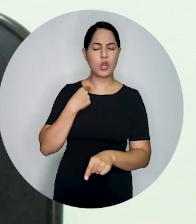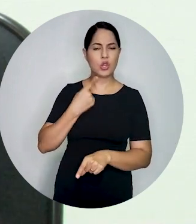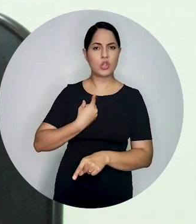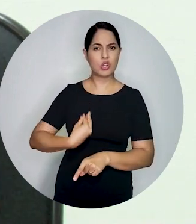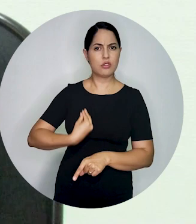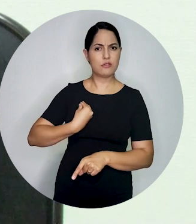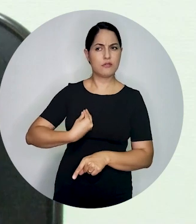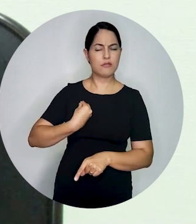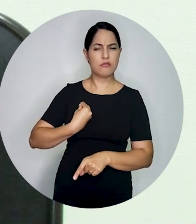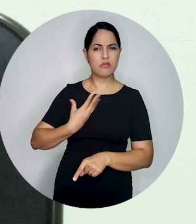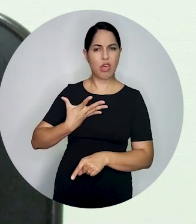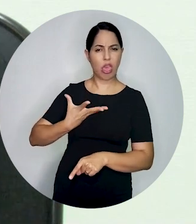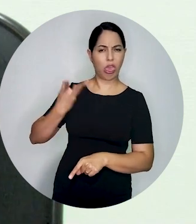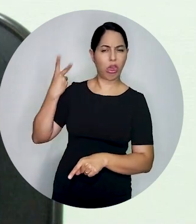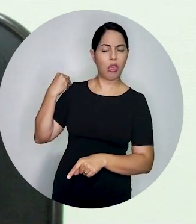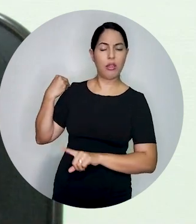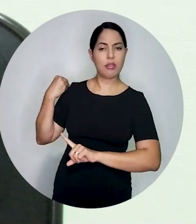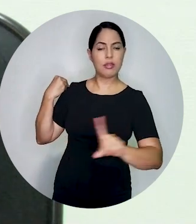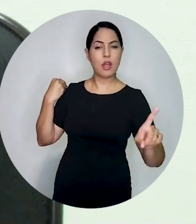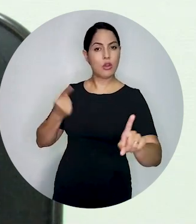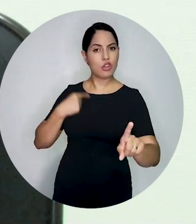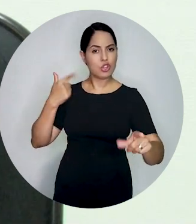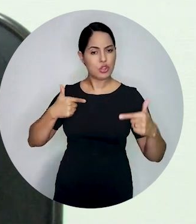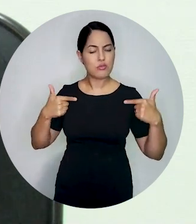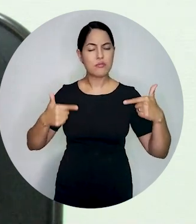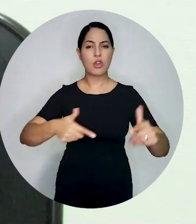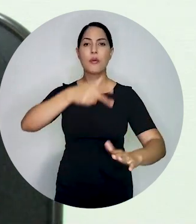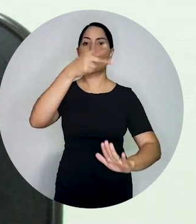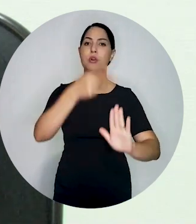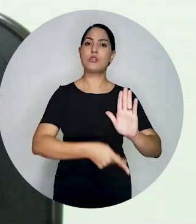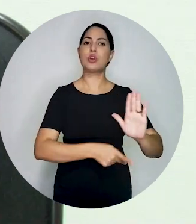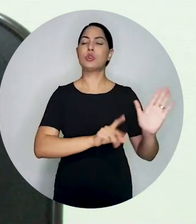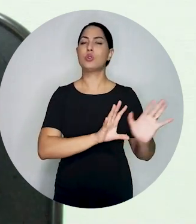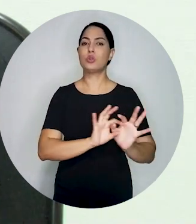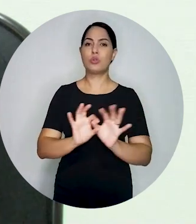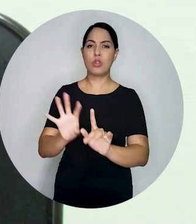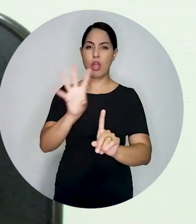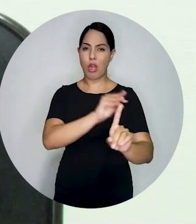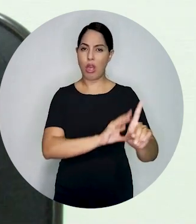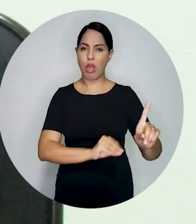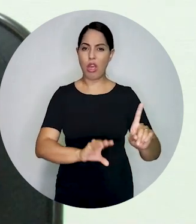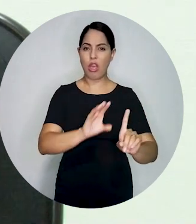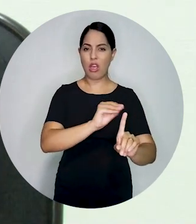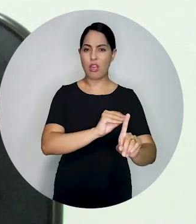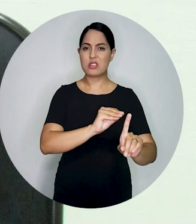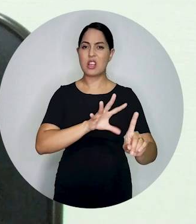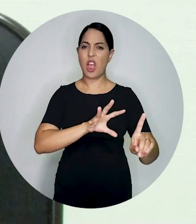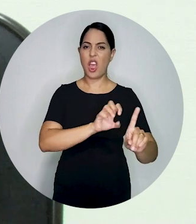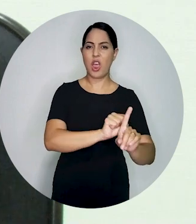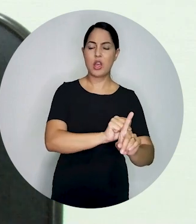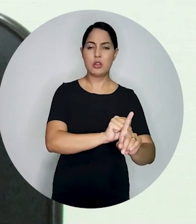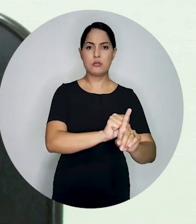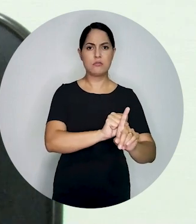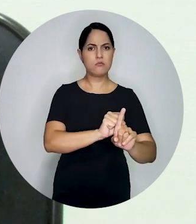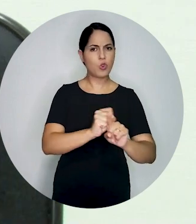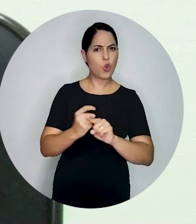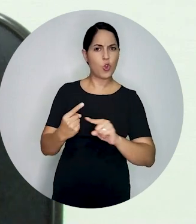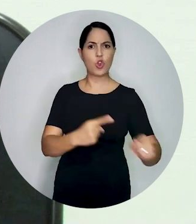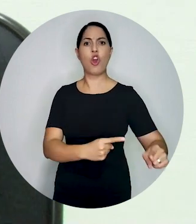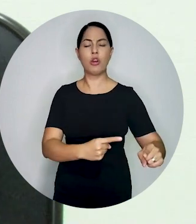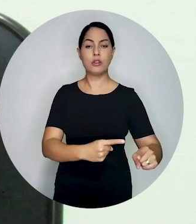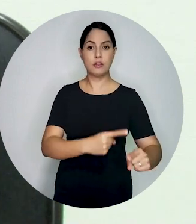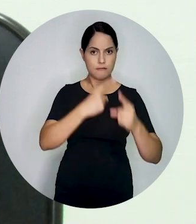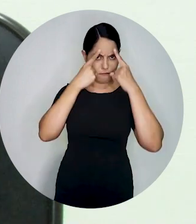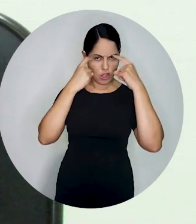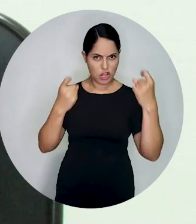também são relevantes para nós para trás. Continuaremos aqui com os nossos projetos sobre o assédio moral e sexual, as nossas campanhas de combate a